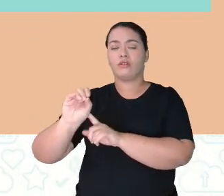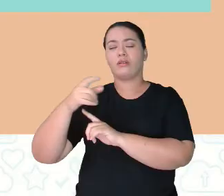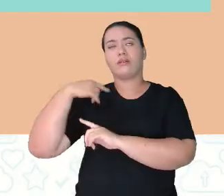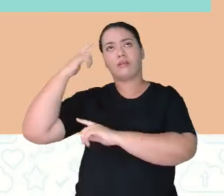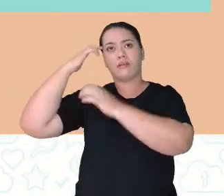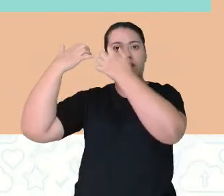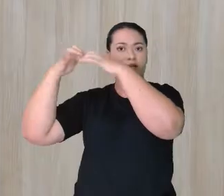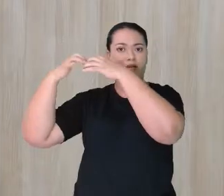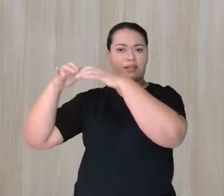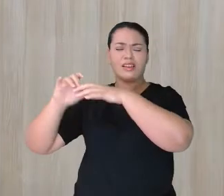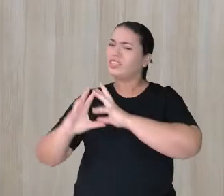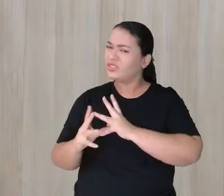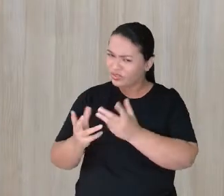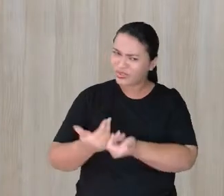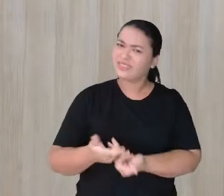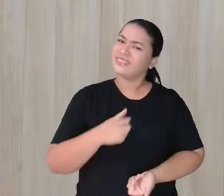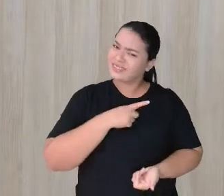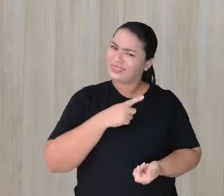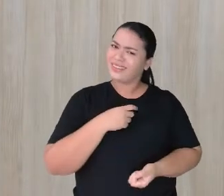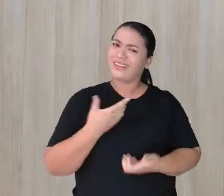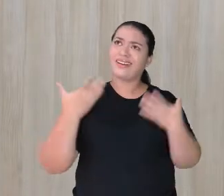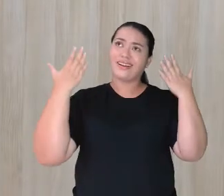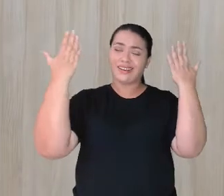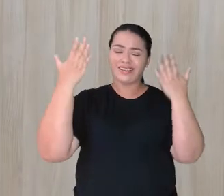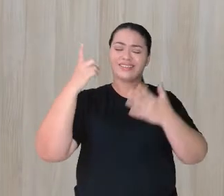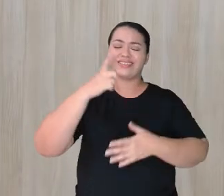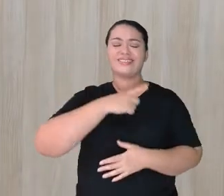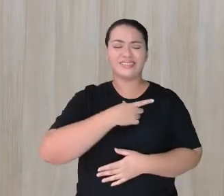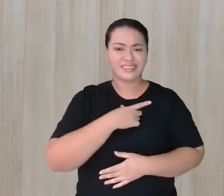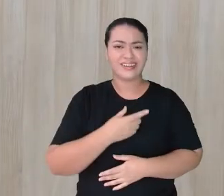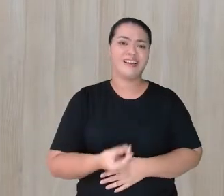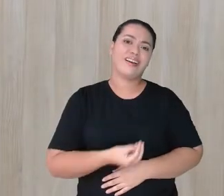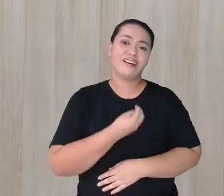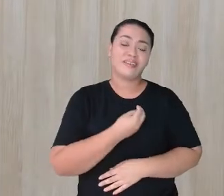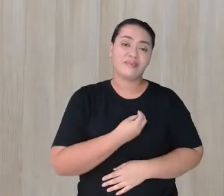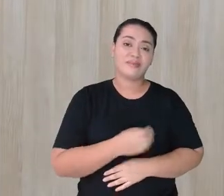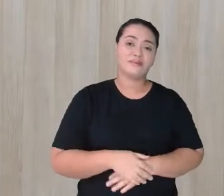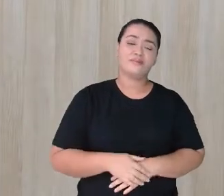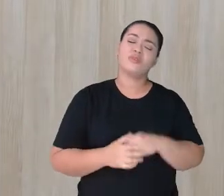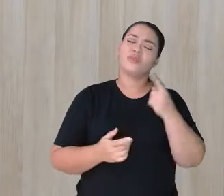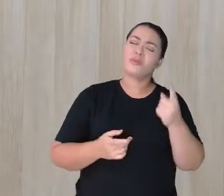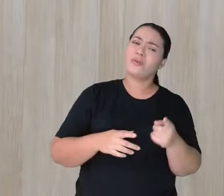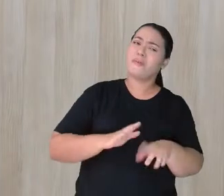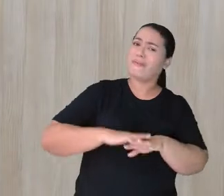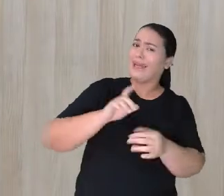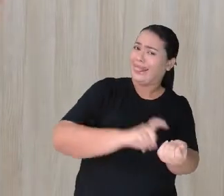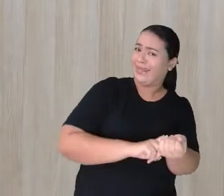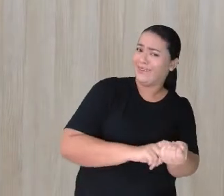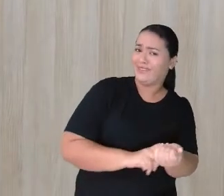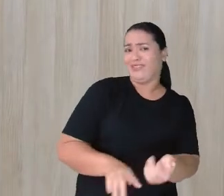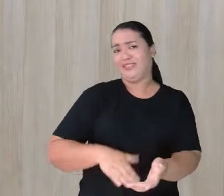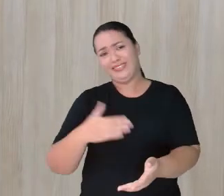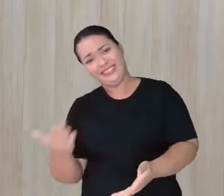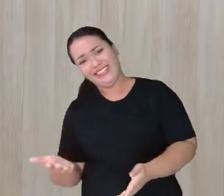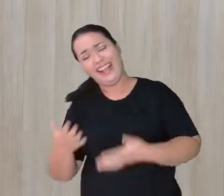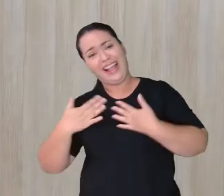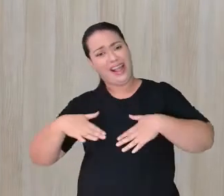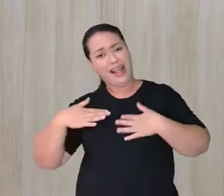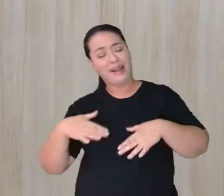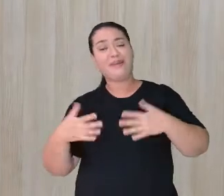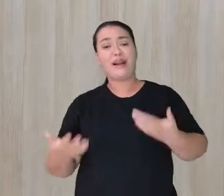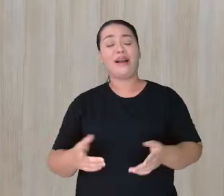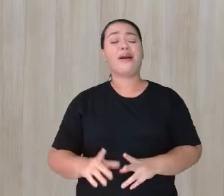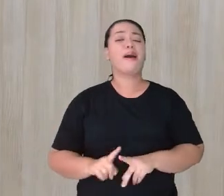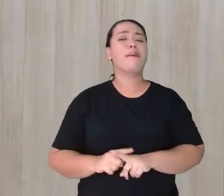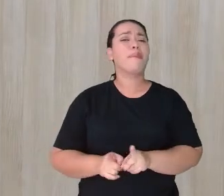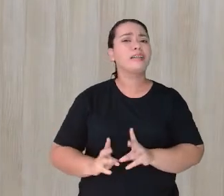o sistema nervoso. Todos nós, graças a Deus, temos o sistema nervoso. Uns são mais nervosos do que outros, né, professora? Mas